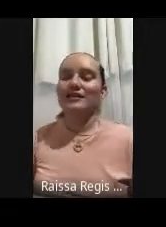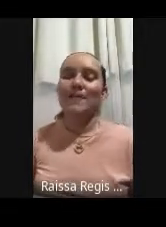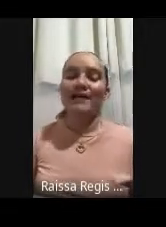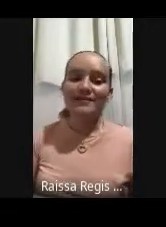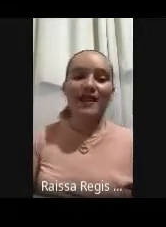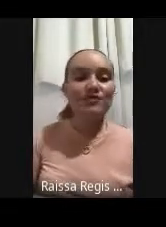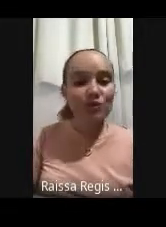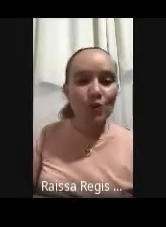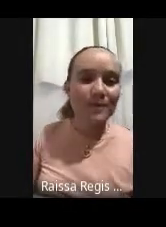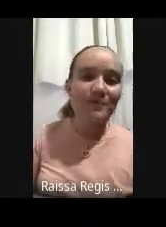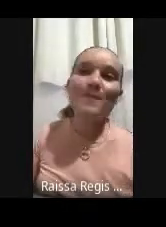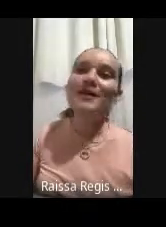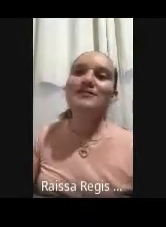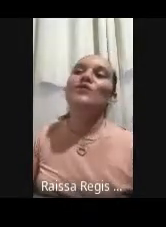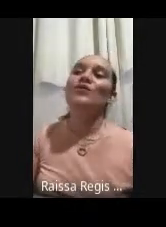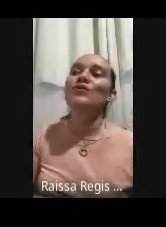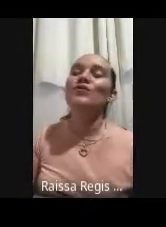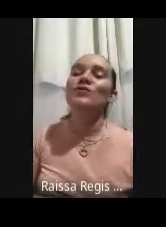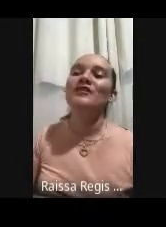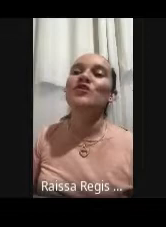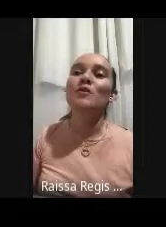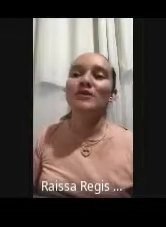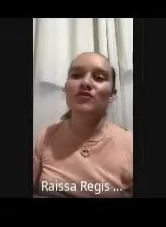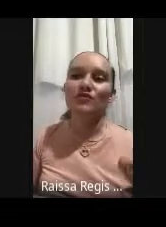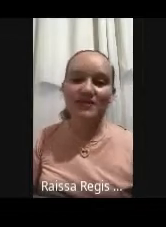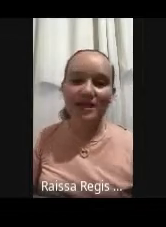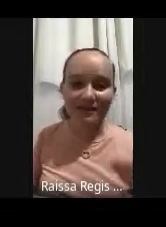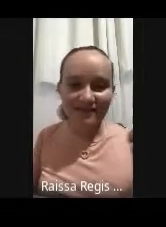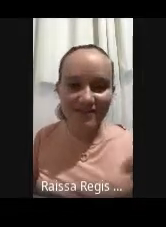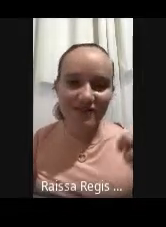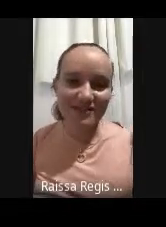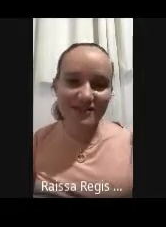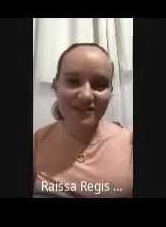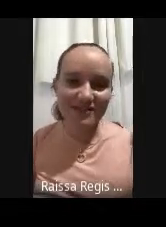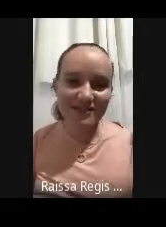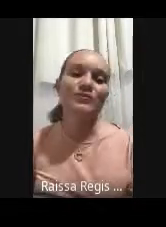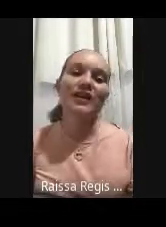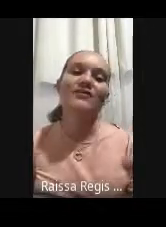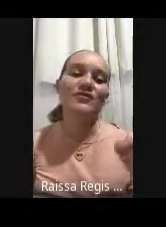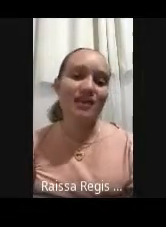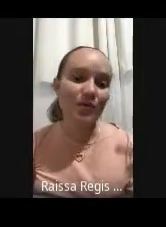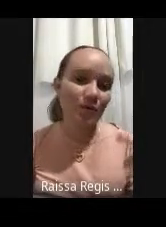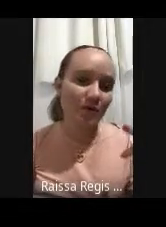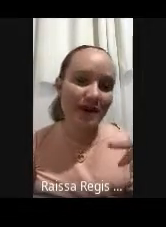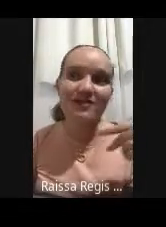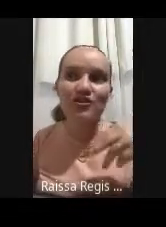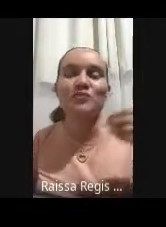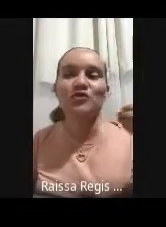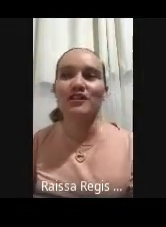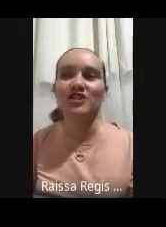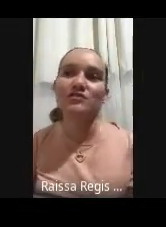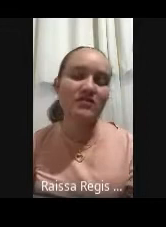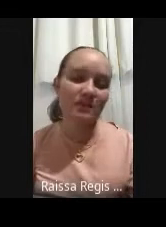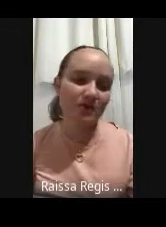cada país tem a sua. Mas no momento de você fazer o registro, né? Você tem esses tipos